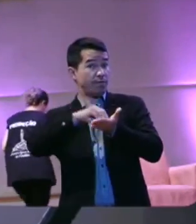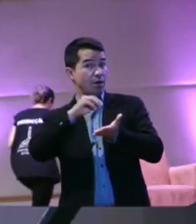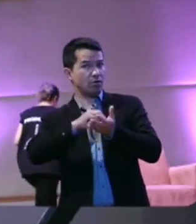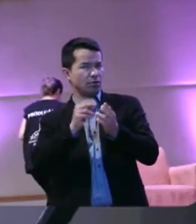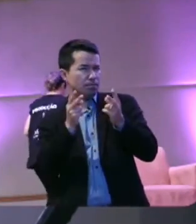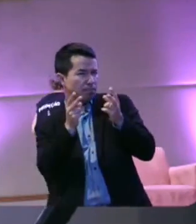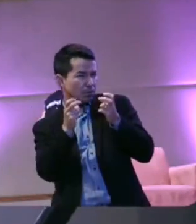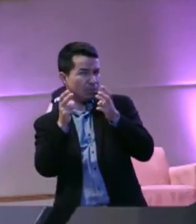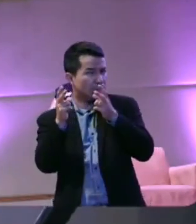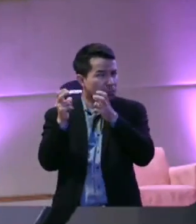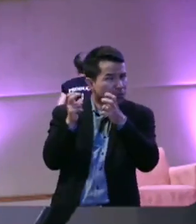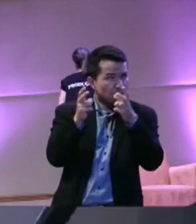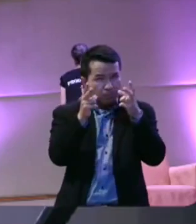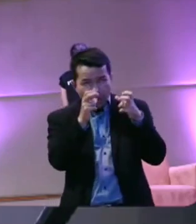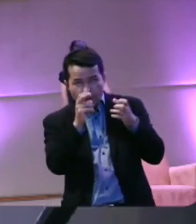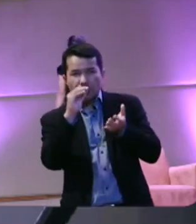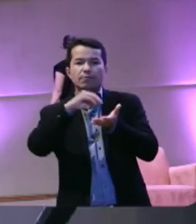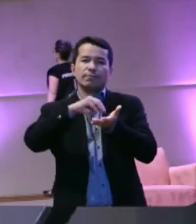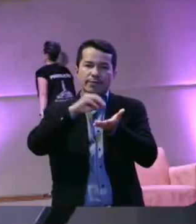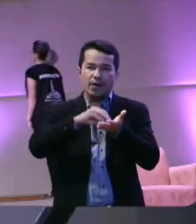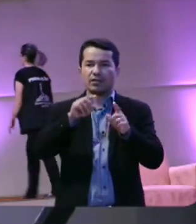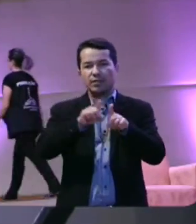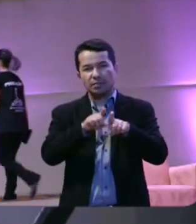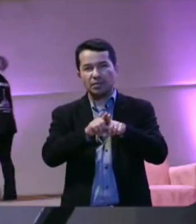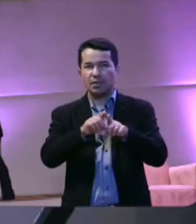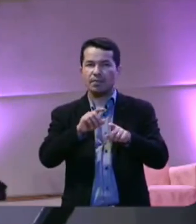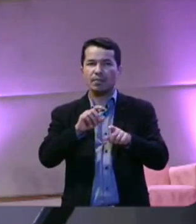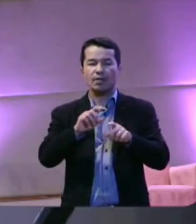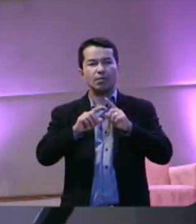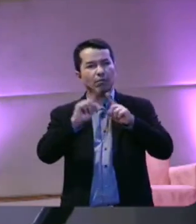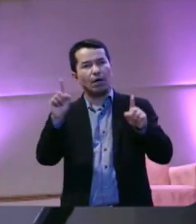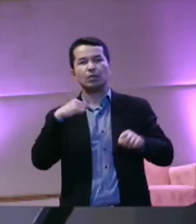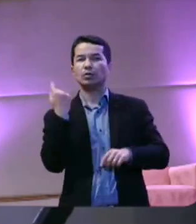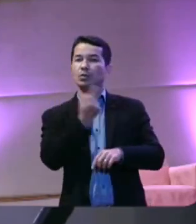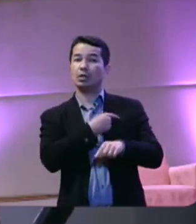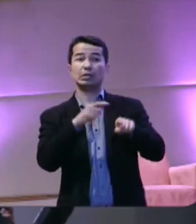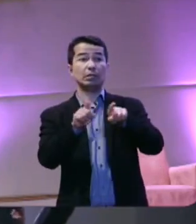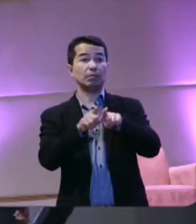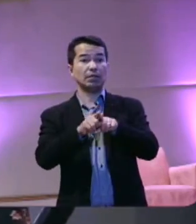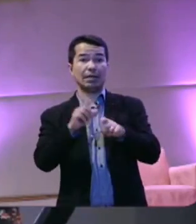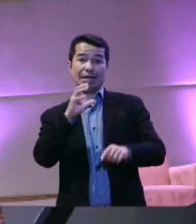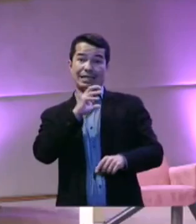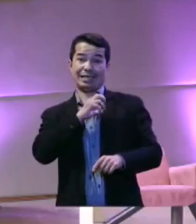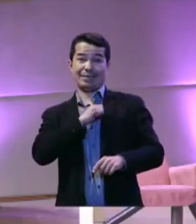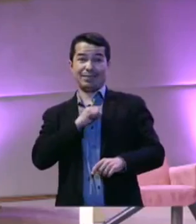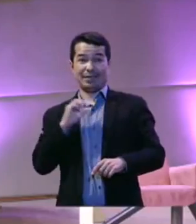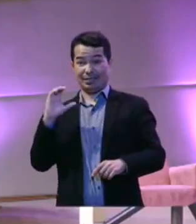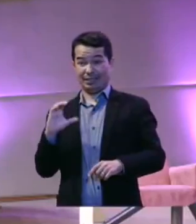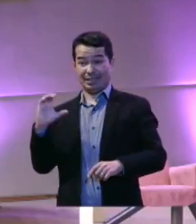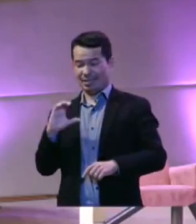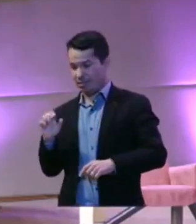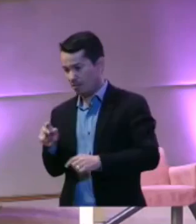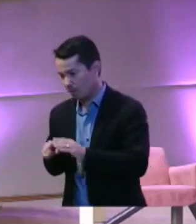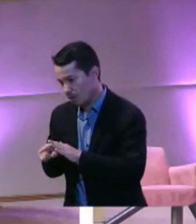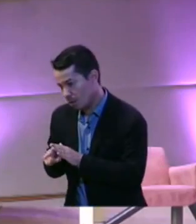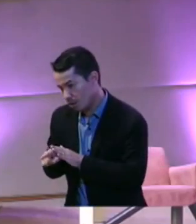Deus não está. E nós podemos ter manifestações de motivações egoístas, competitivas